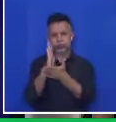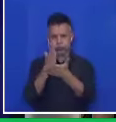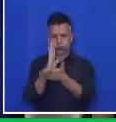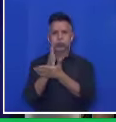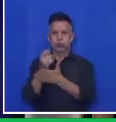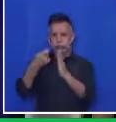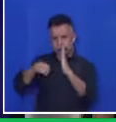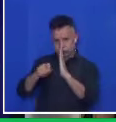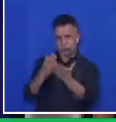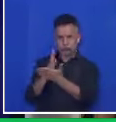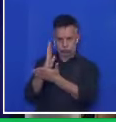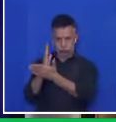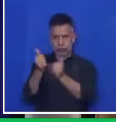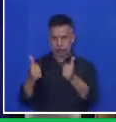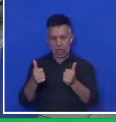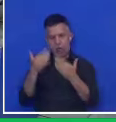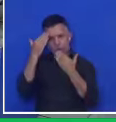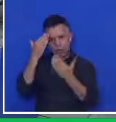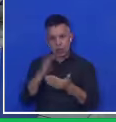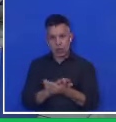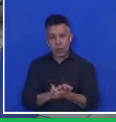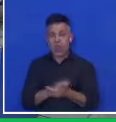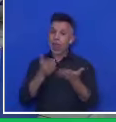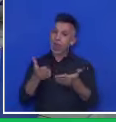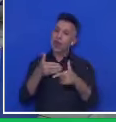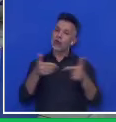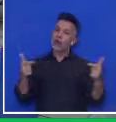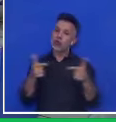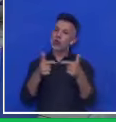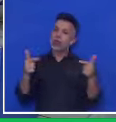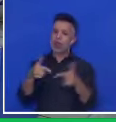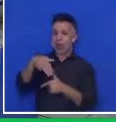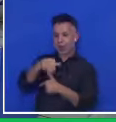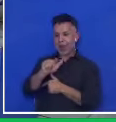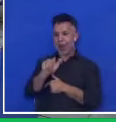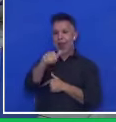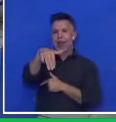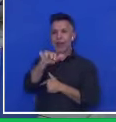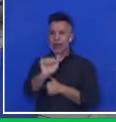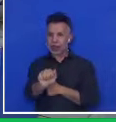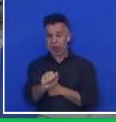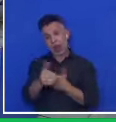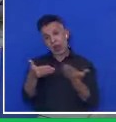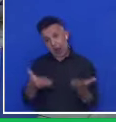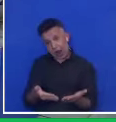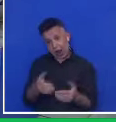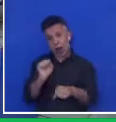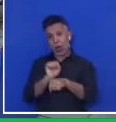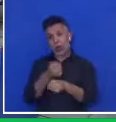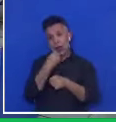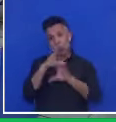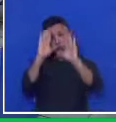confirmo. Sim, confirmo. Muito obrigada. Esse foi o sorteio da Mega Sena. Eu vou ficando por aqui.